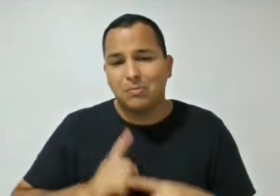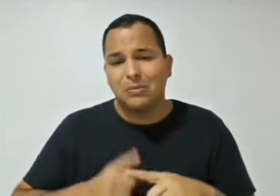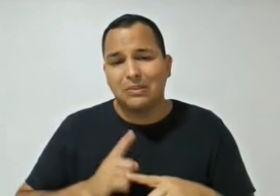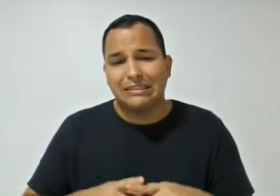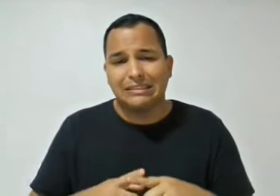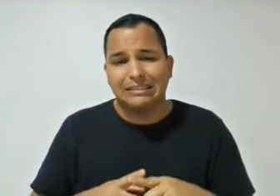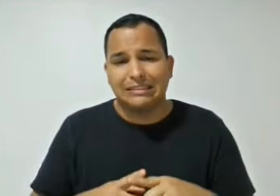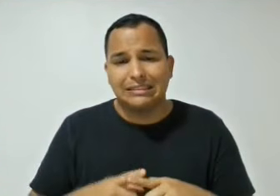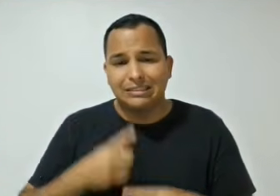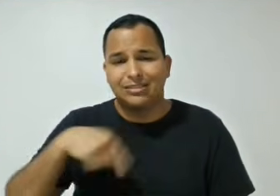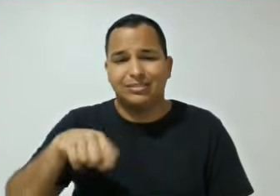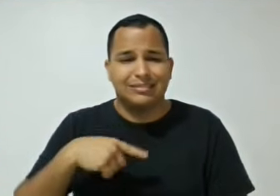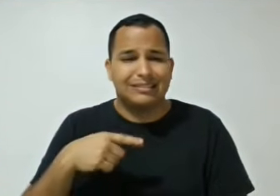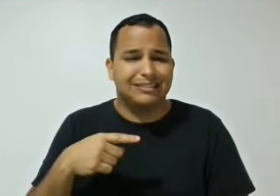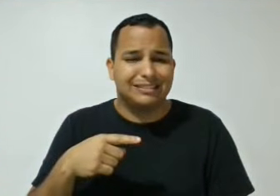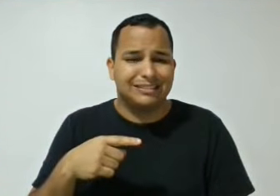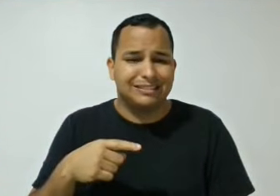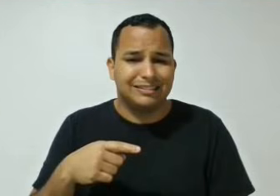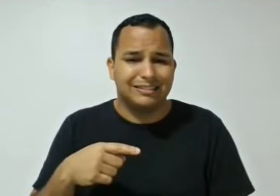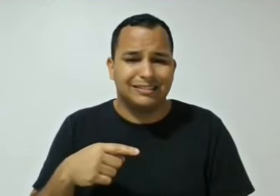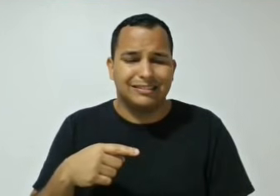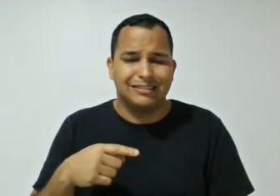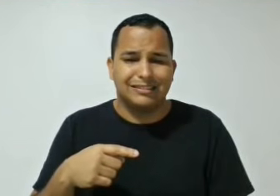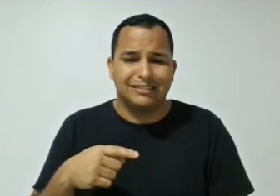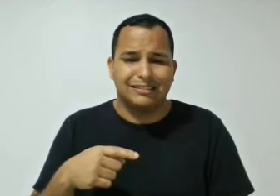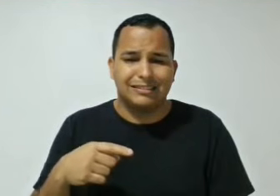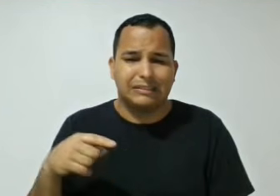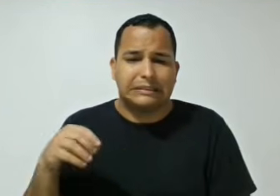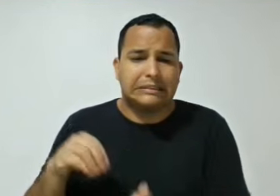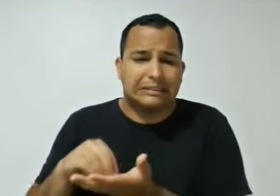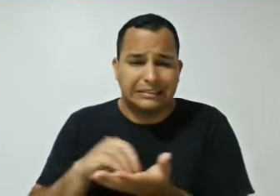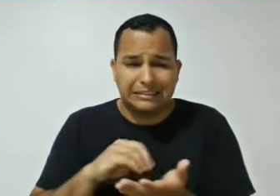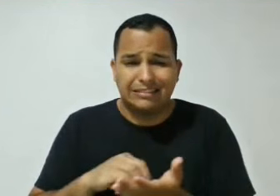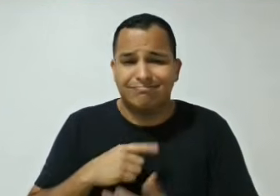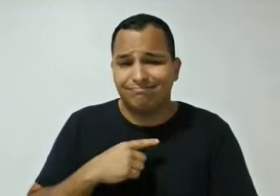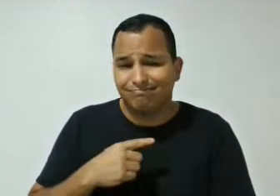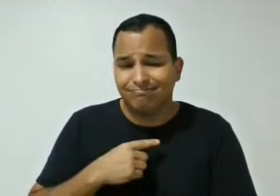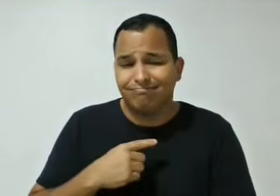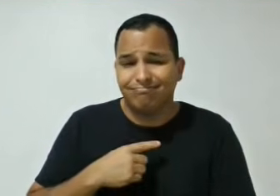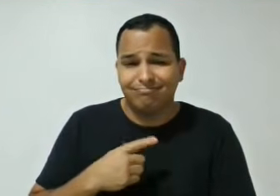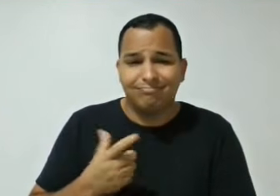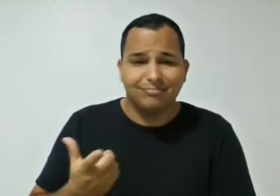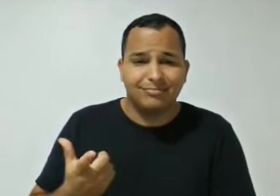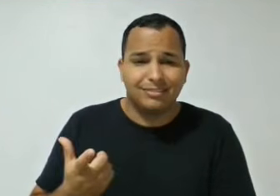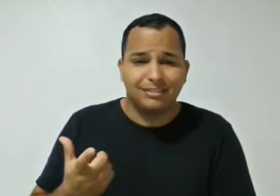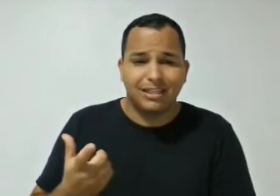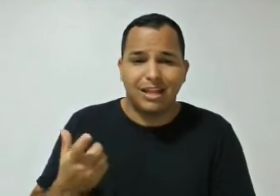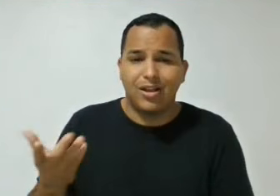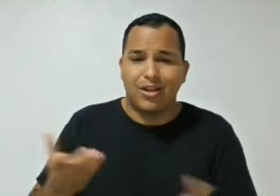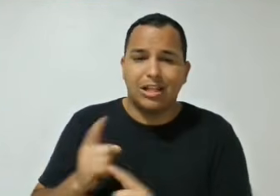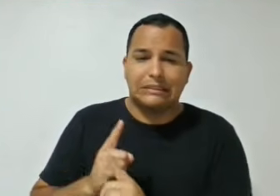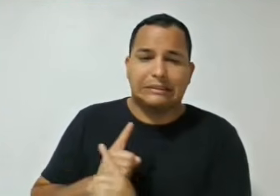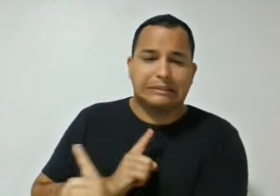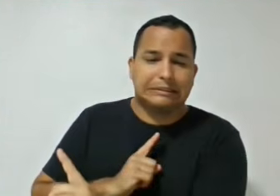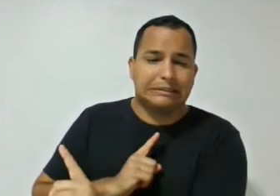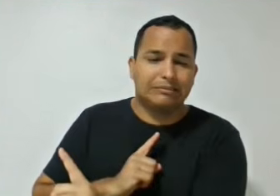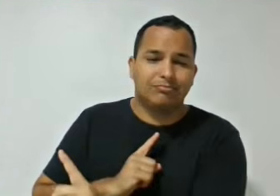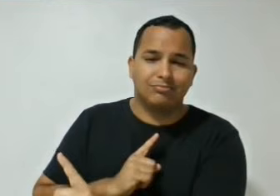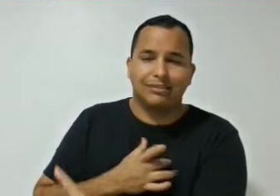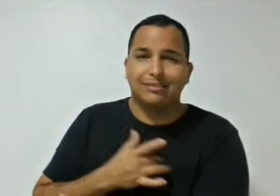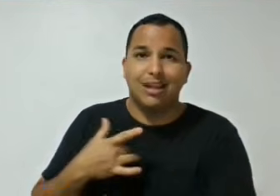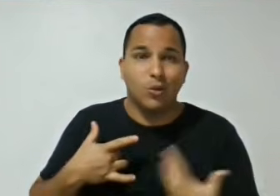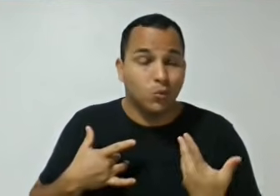a gente já estava nesse individualismo que você estava falando, e o fato da gente ter que se afastar por uma questão de